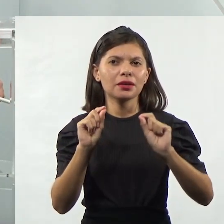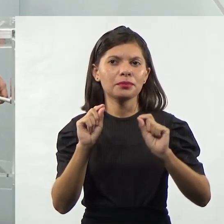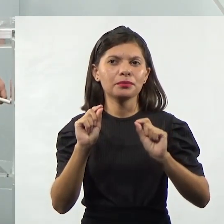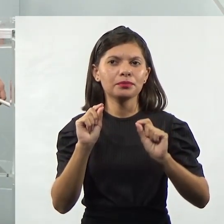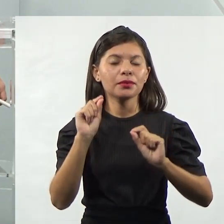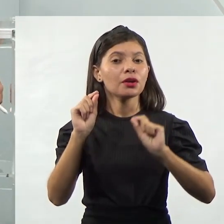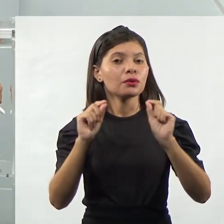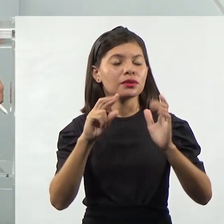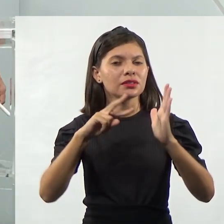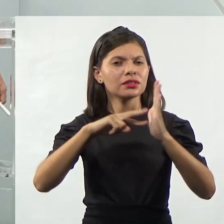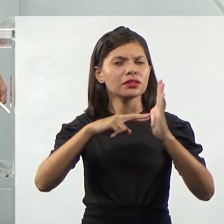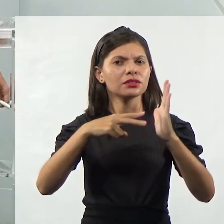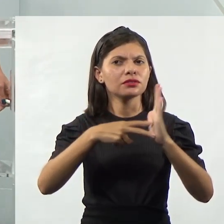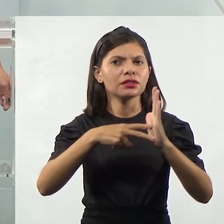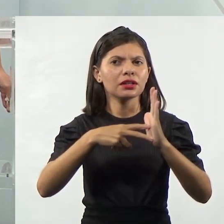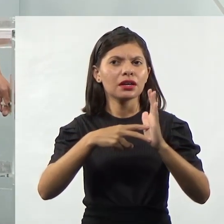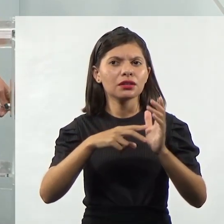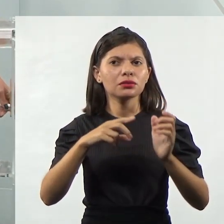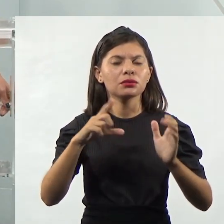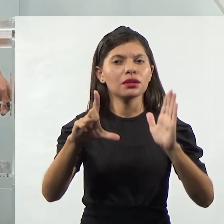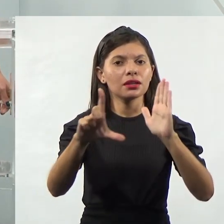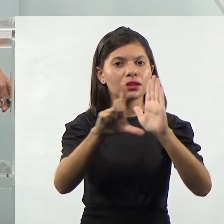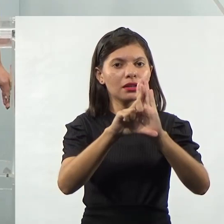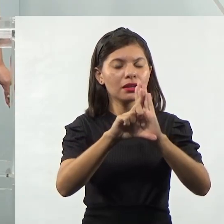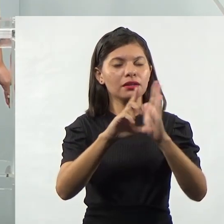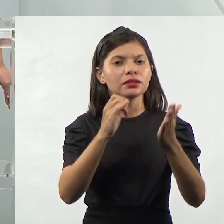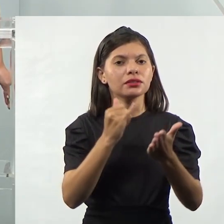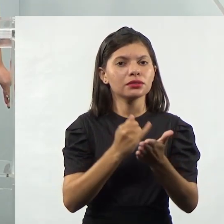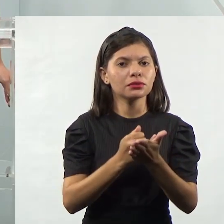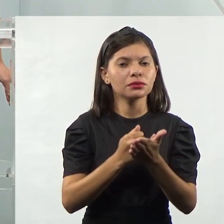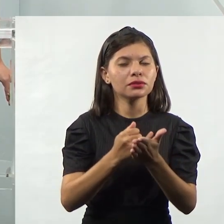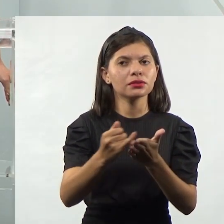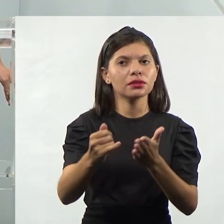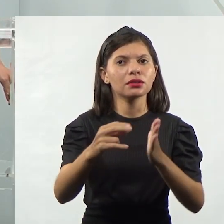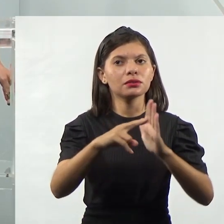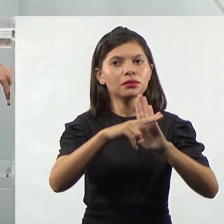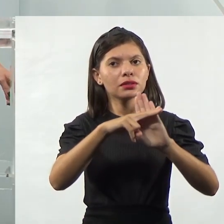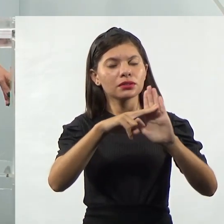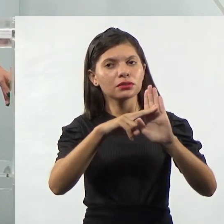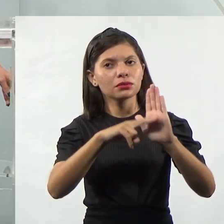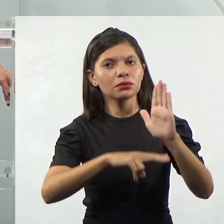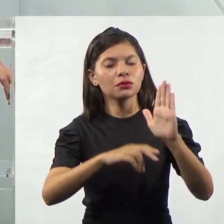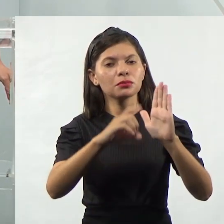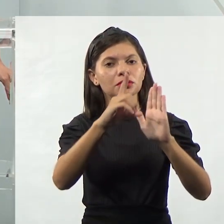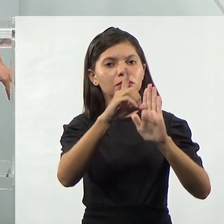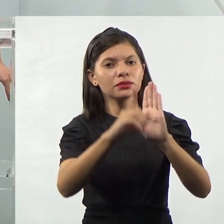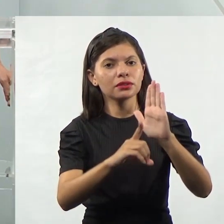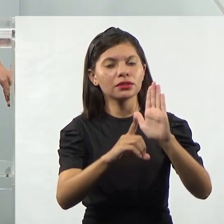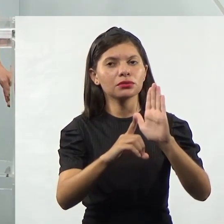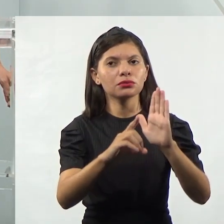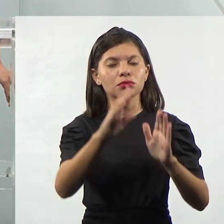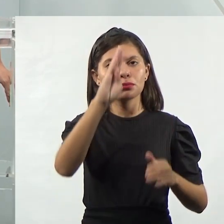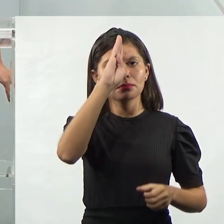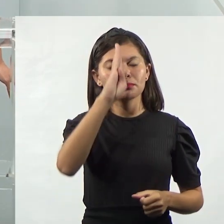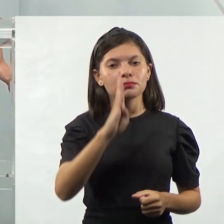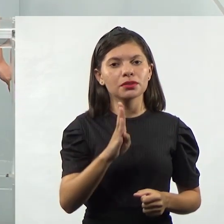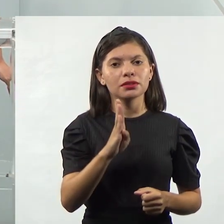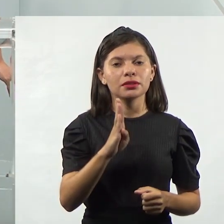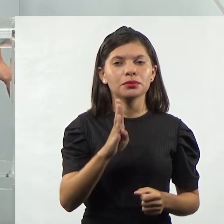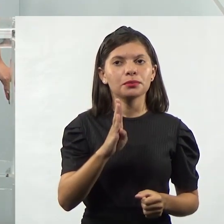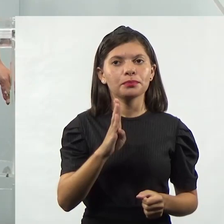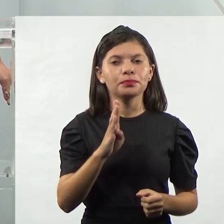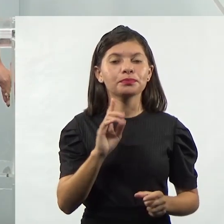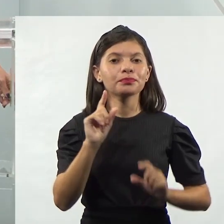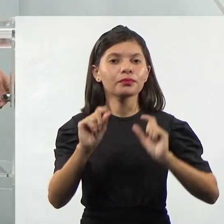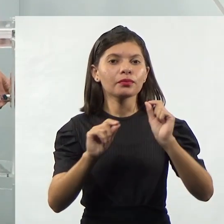a famosa LINDB. O que é a LINDB? Lei de Introdução às Normas do Direito Brasileiro,